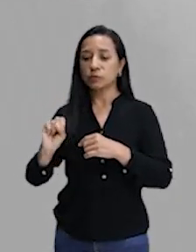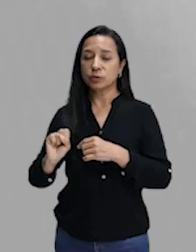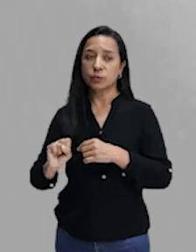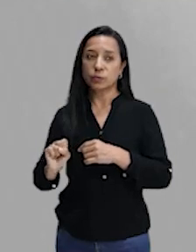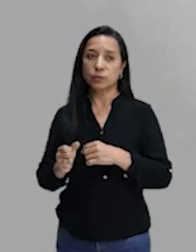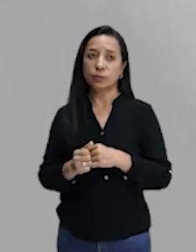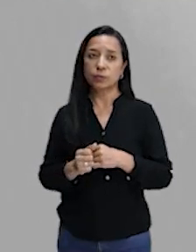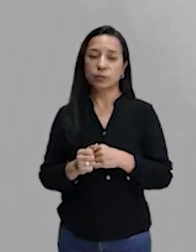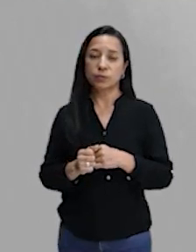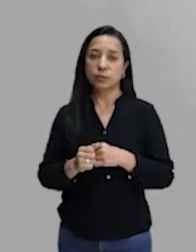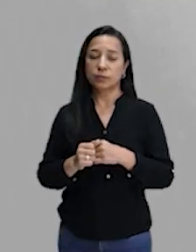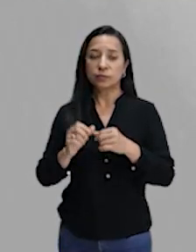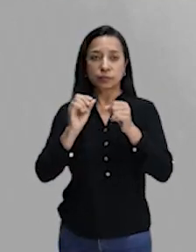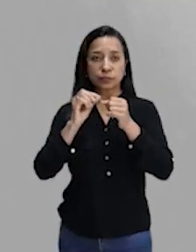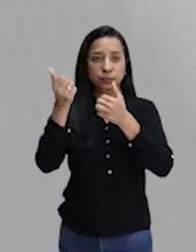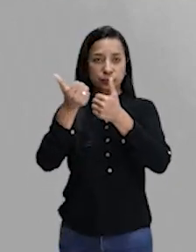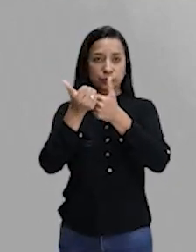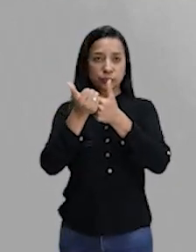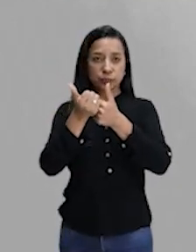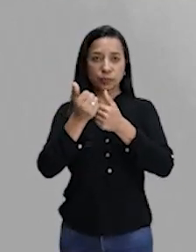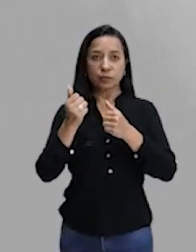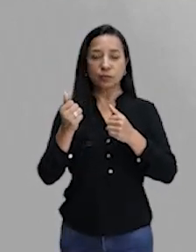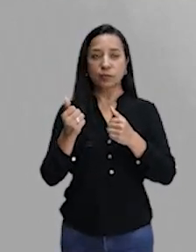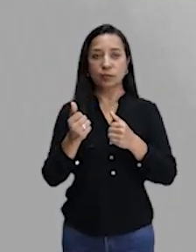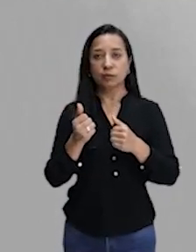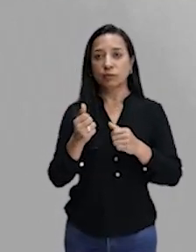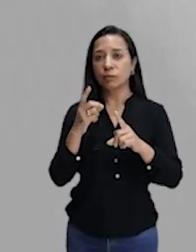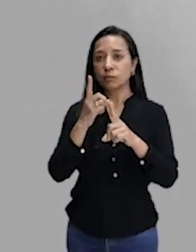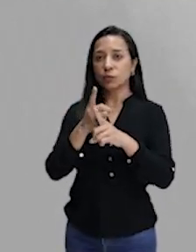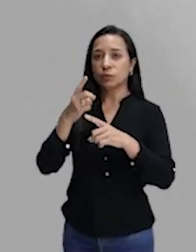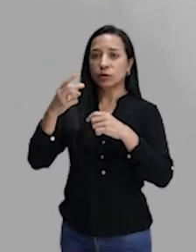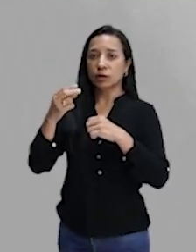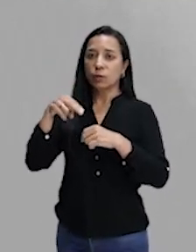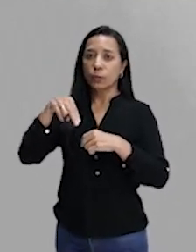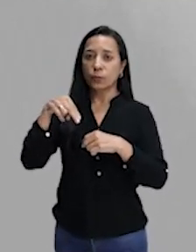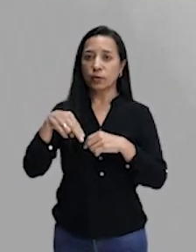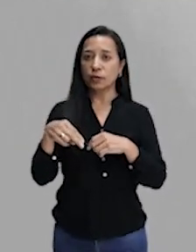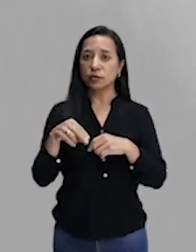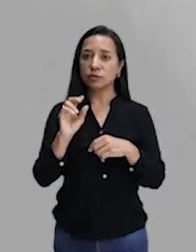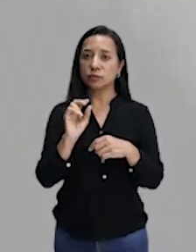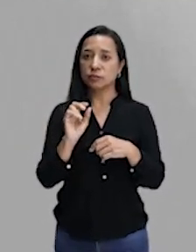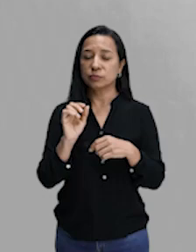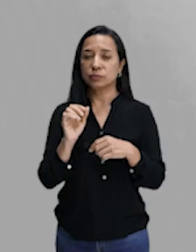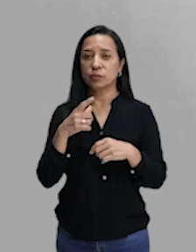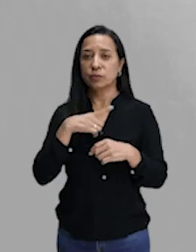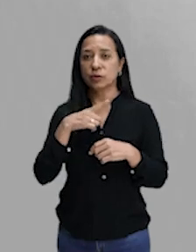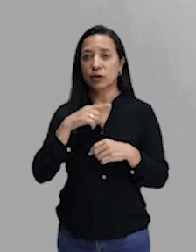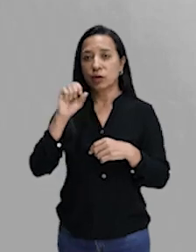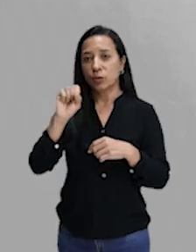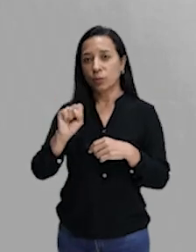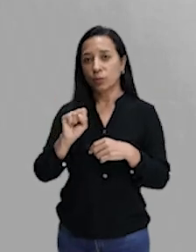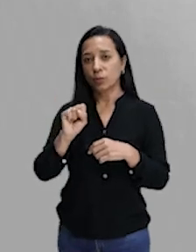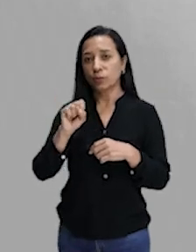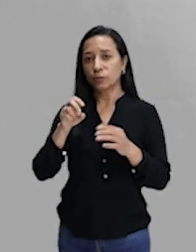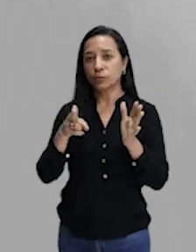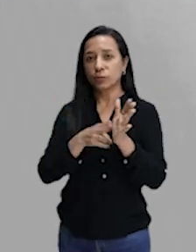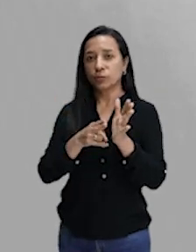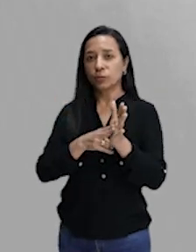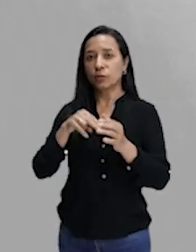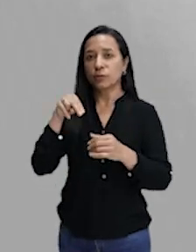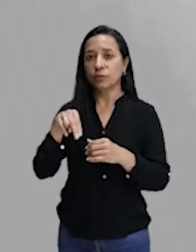fazendo a substituição Então vamos encontrar o n né então vai ficar 8 igual a n